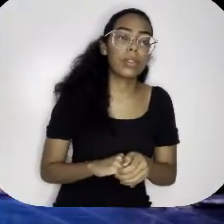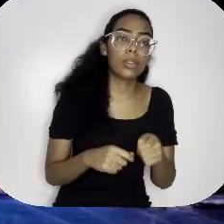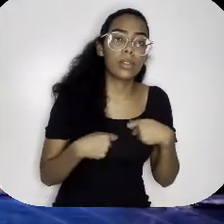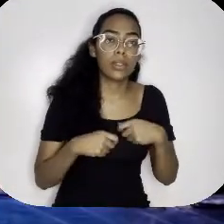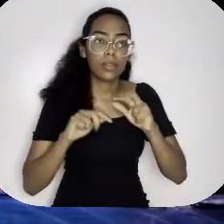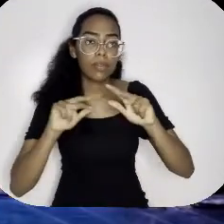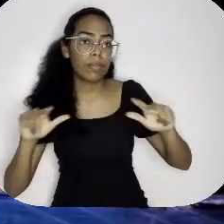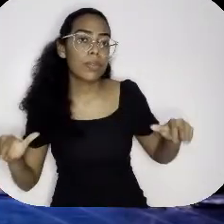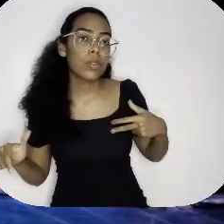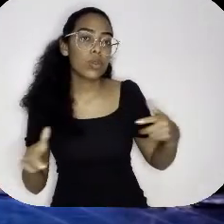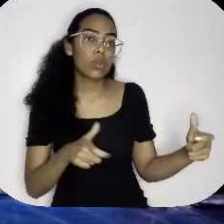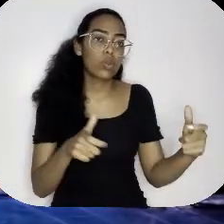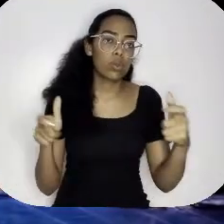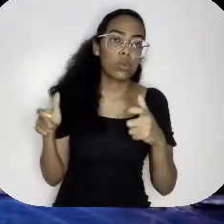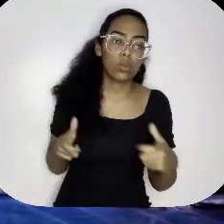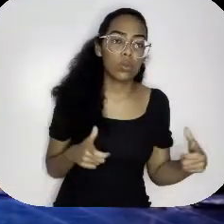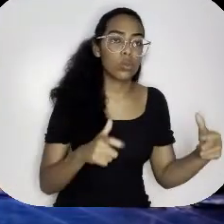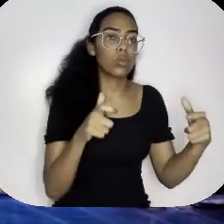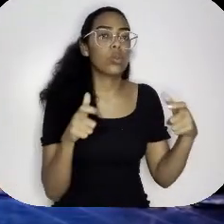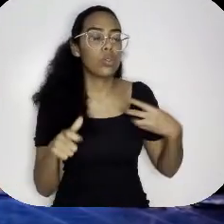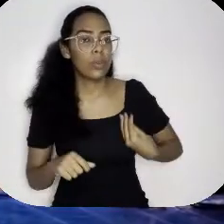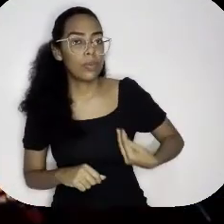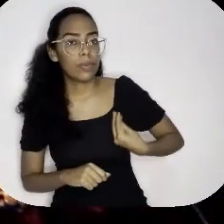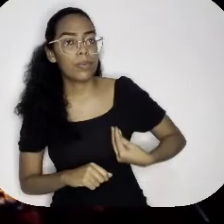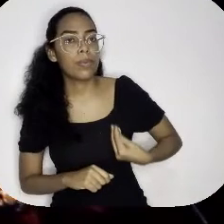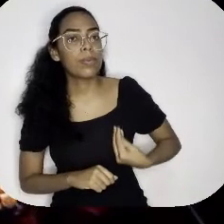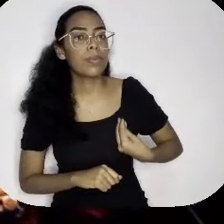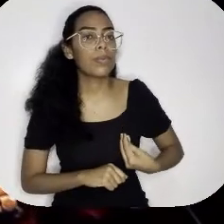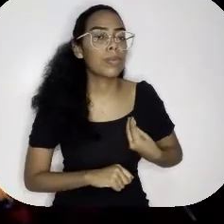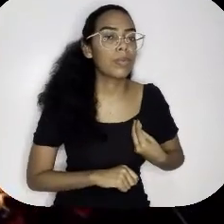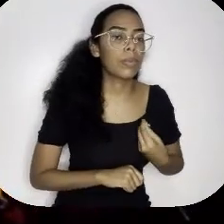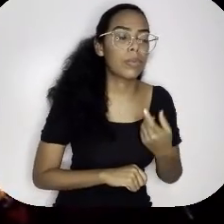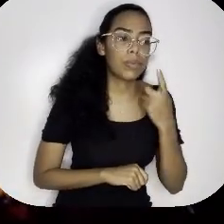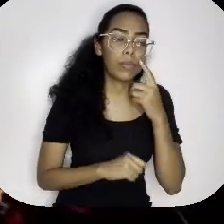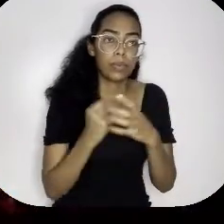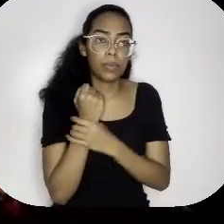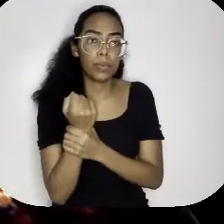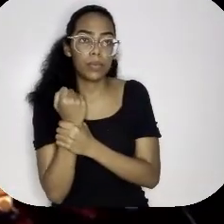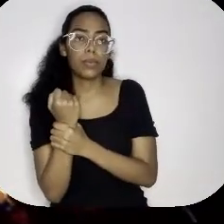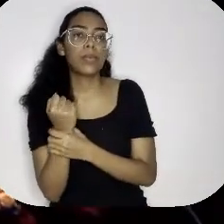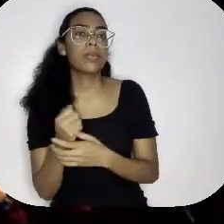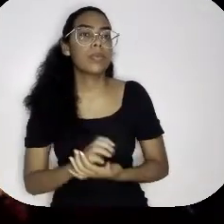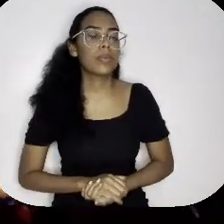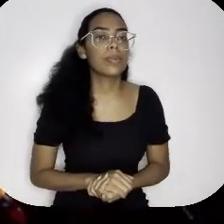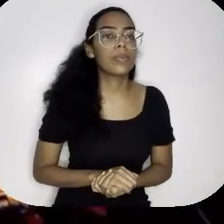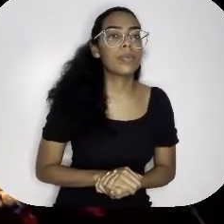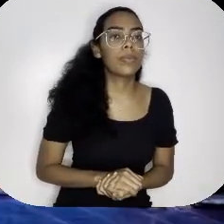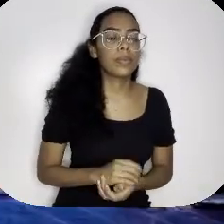Entra em qualquer lugar pra seguir e caminhar, viver e se